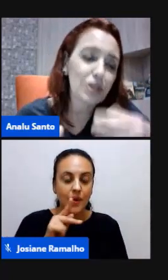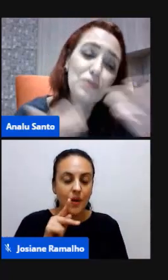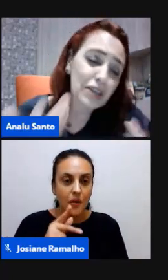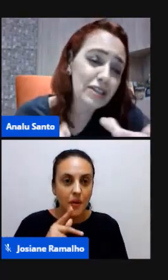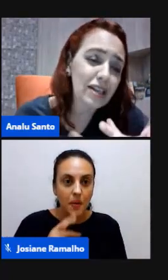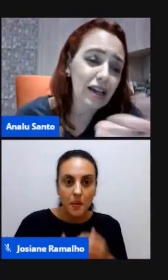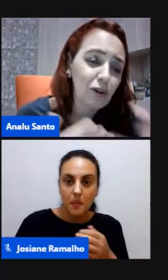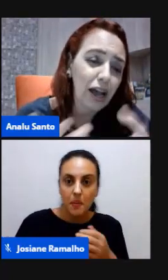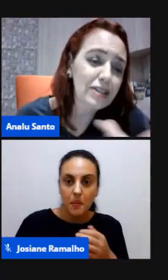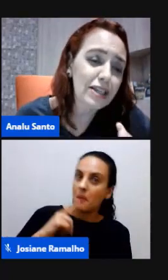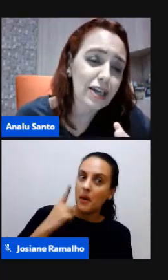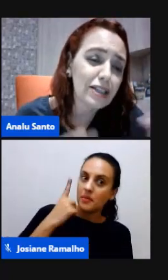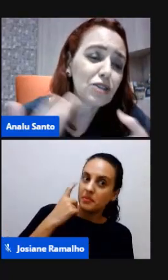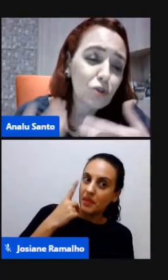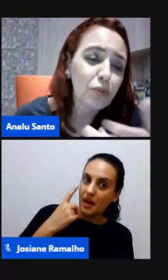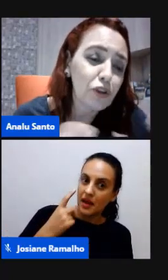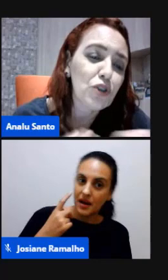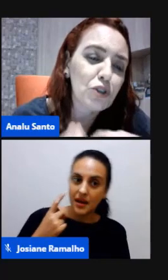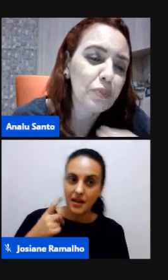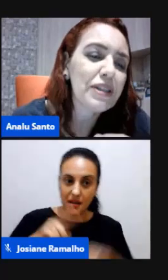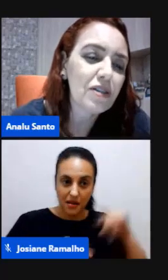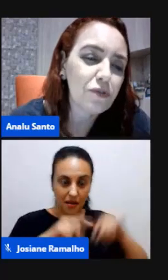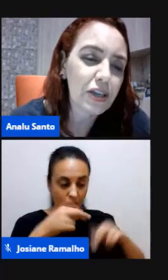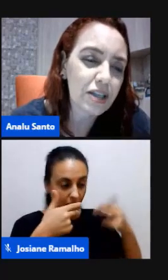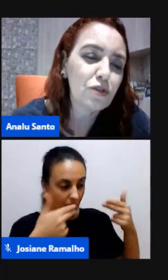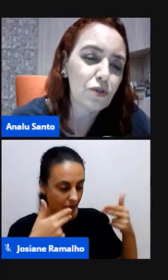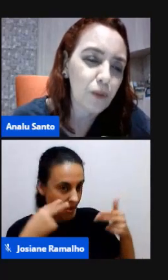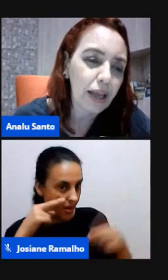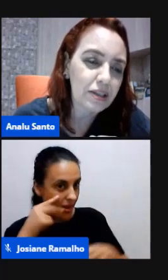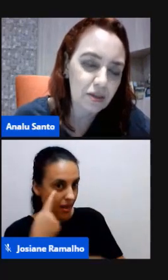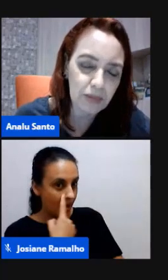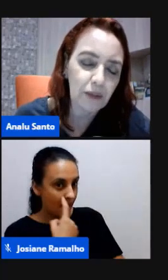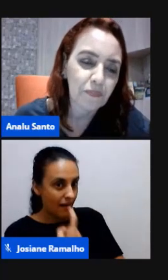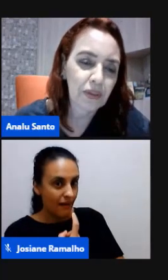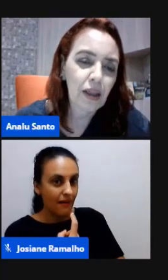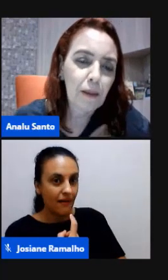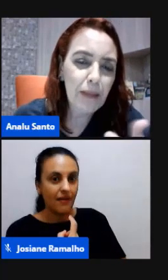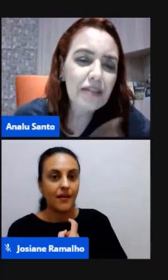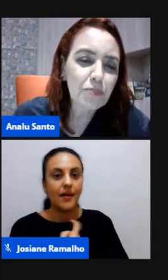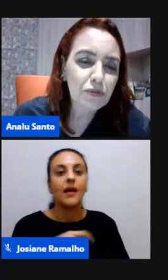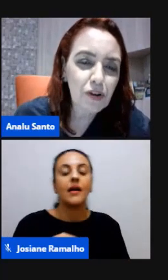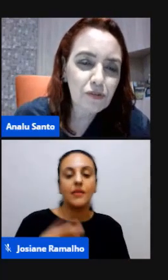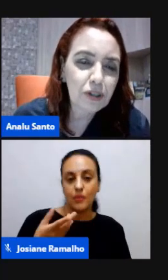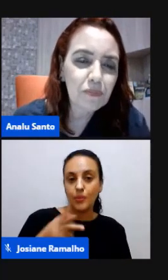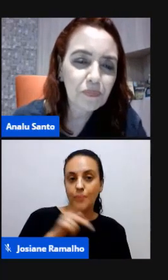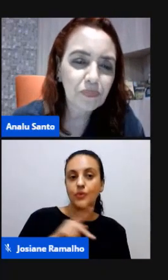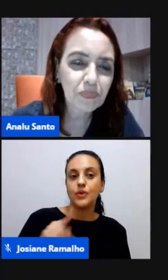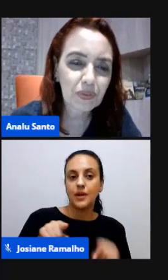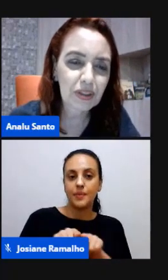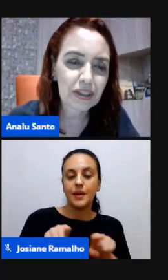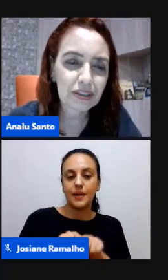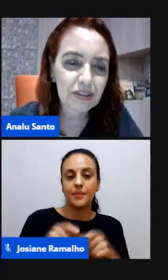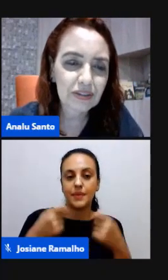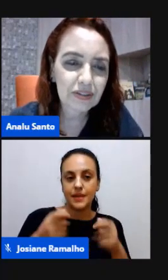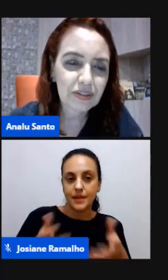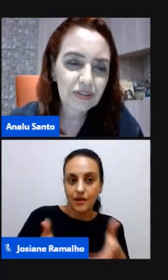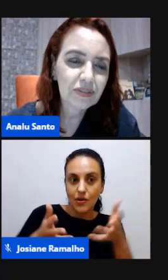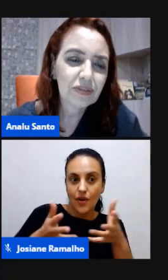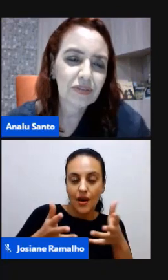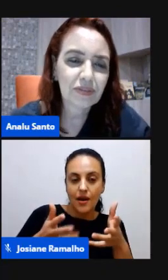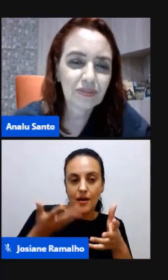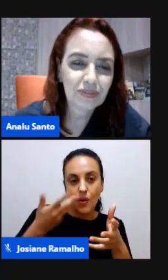interessados com isso, as crianças, os professores precisam fazer isso com elas também. Passa, por favor.